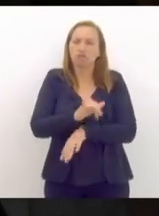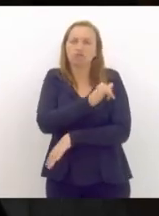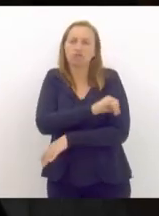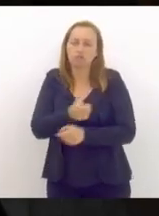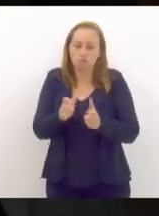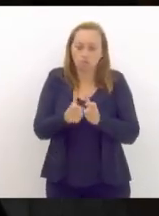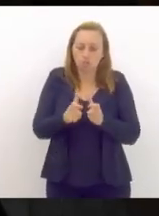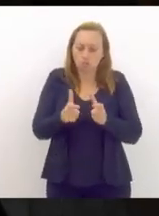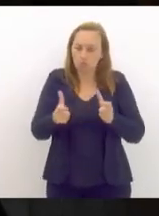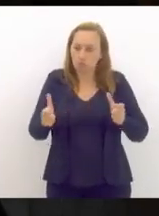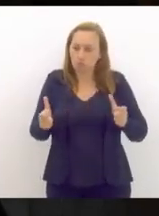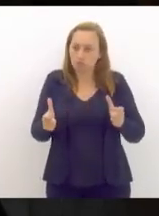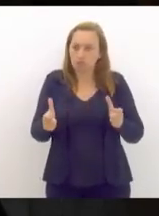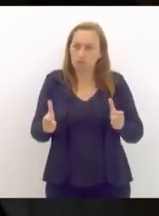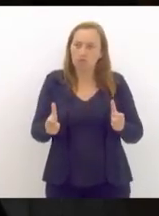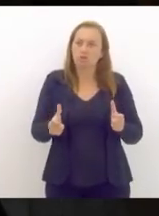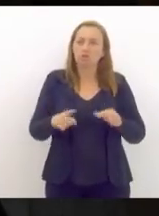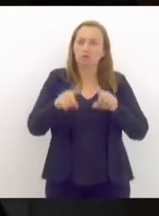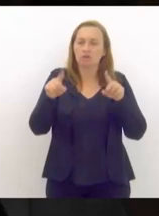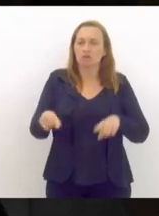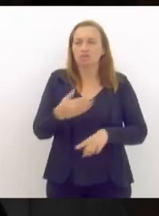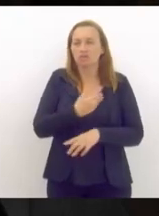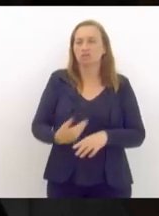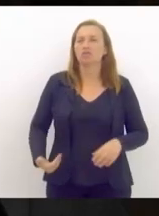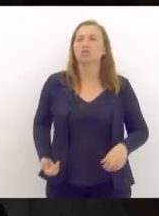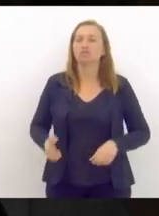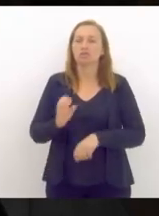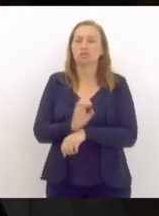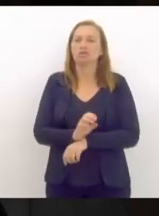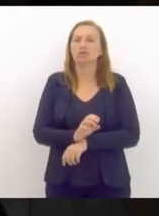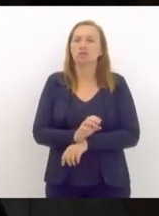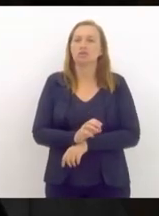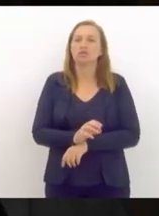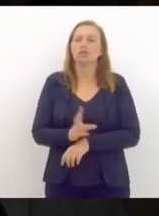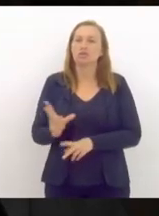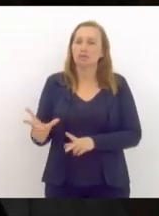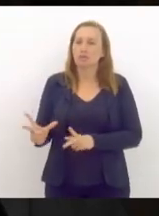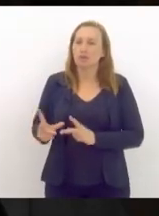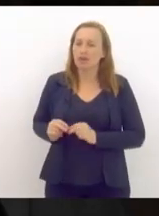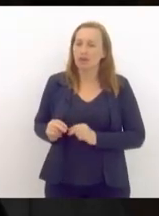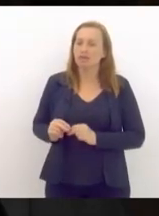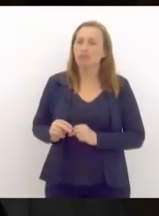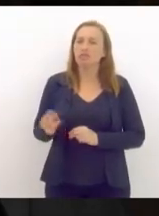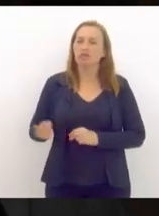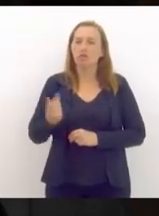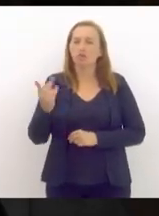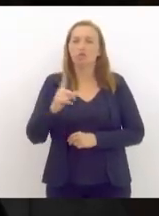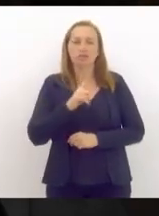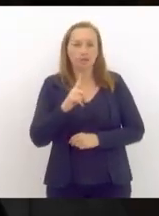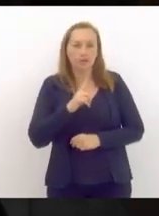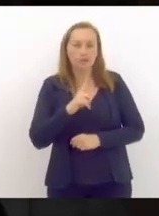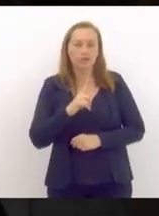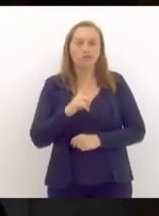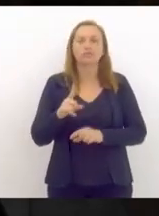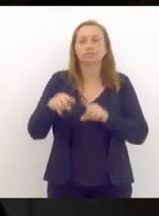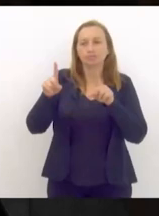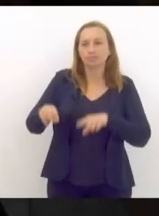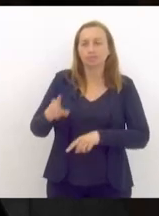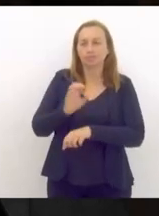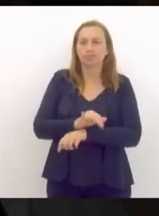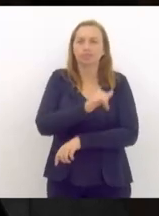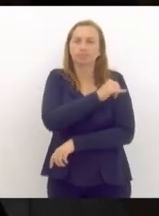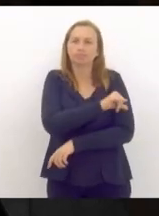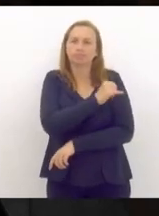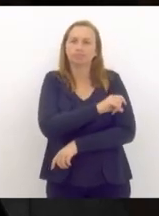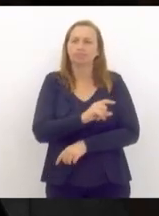cresceu. Os servidores do Estado do Rio de Janeiro merecem ser valorizados. Os servidores do Estado do Rio de Janeiro